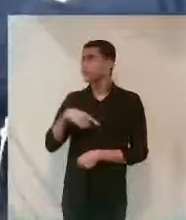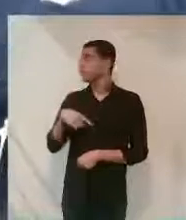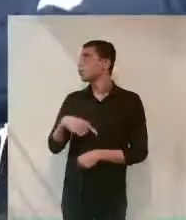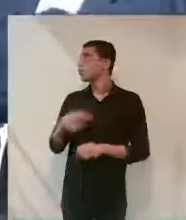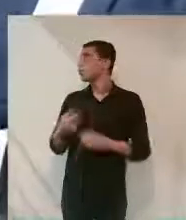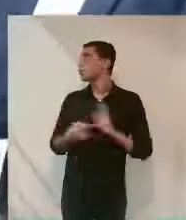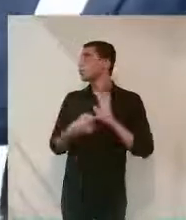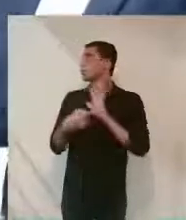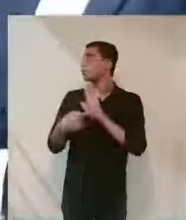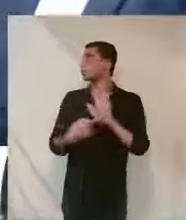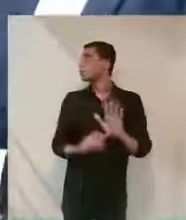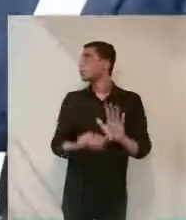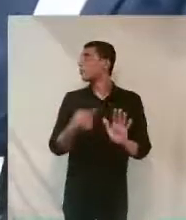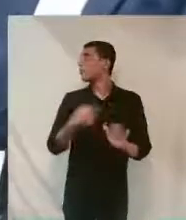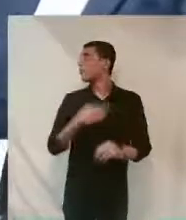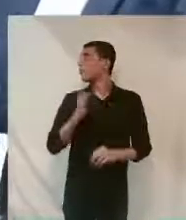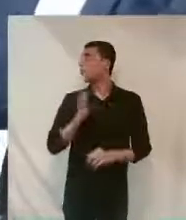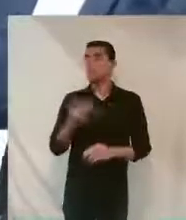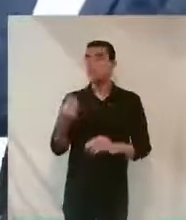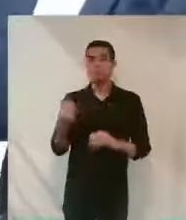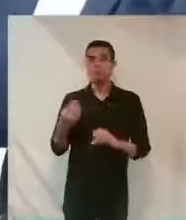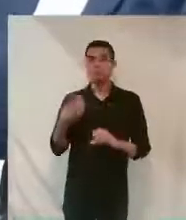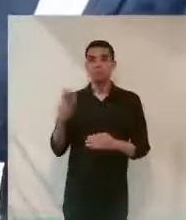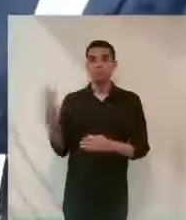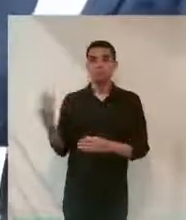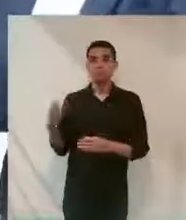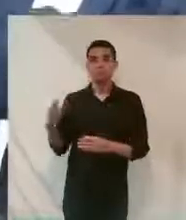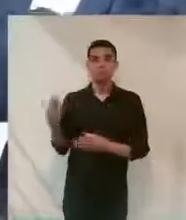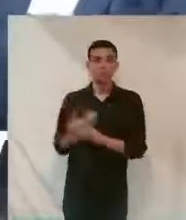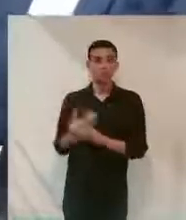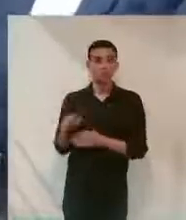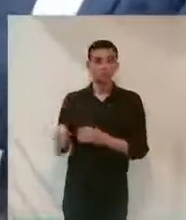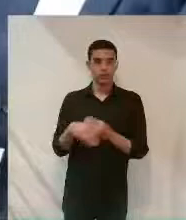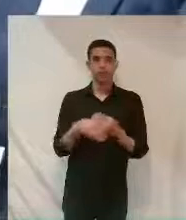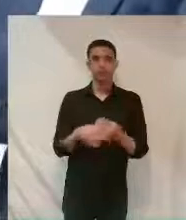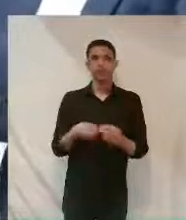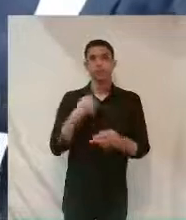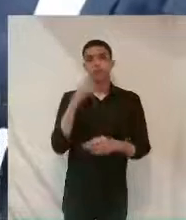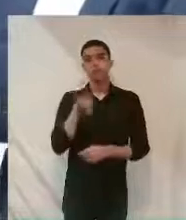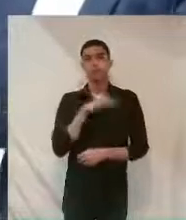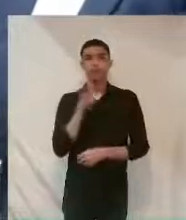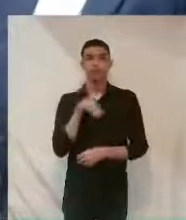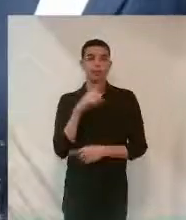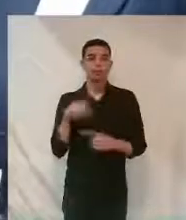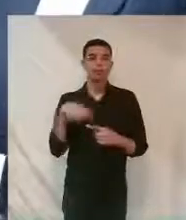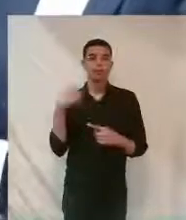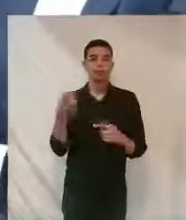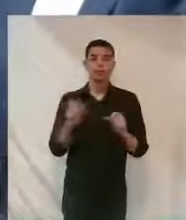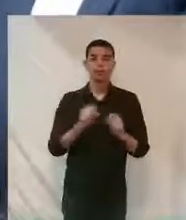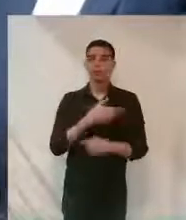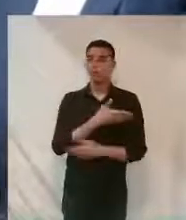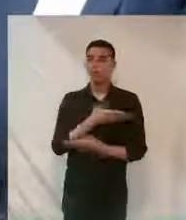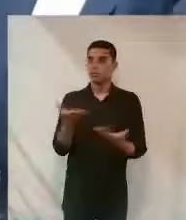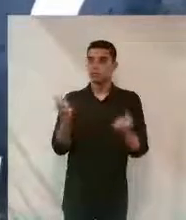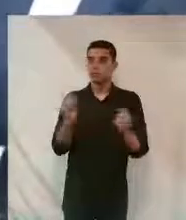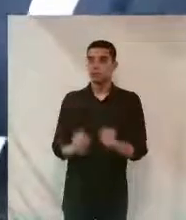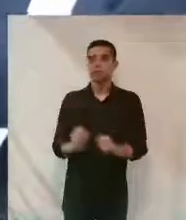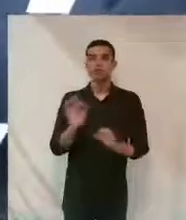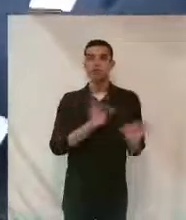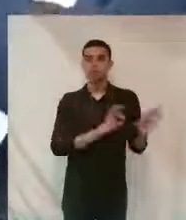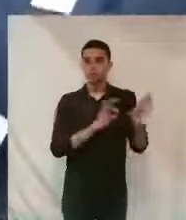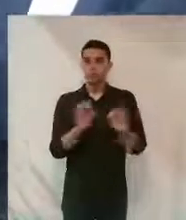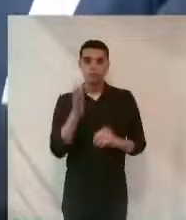e já vou deixar ela em anexa. Tá? Eu vou falar e depois essa apresentação fica à disposição.